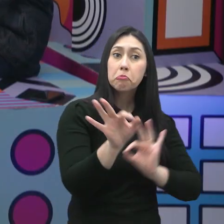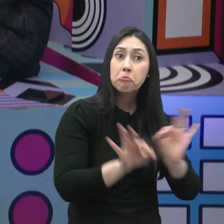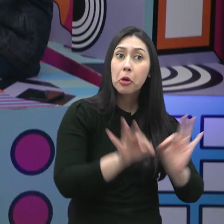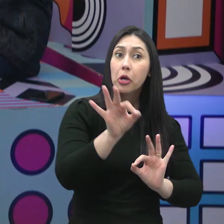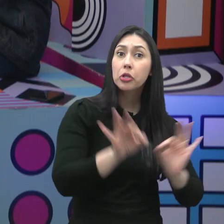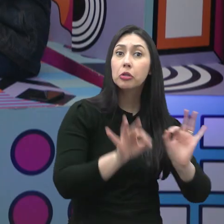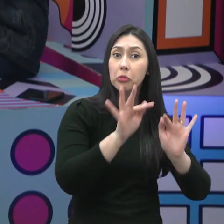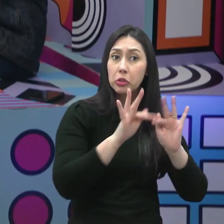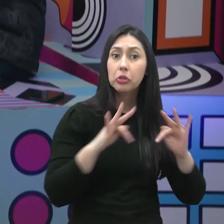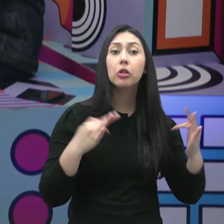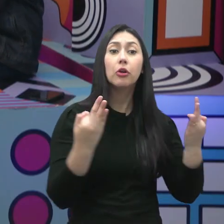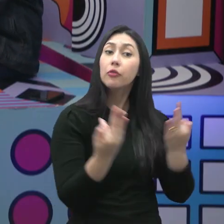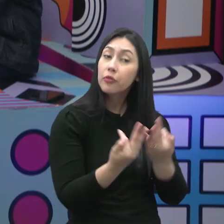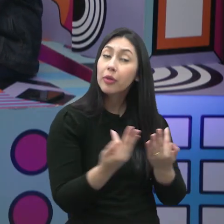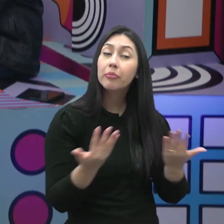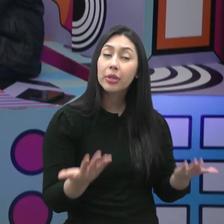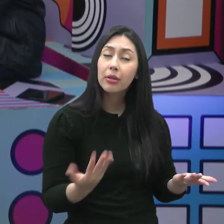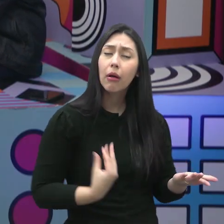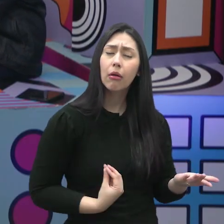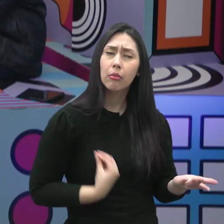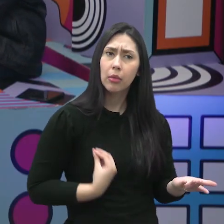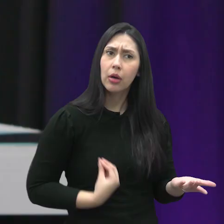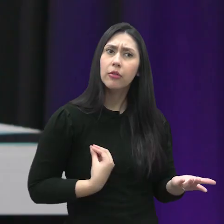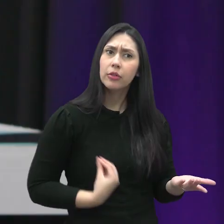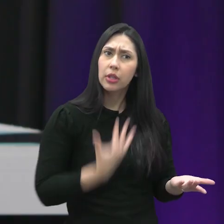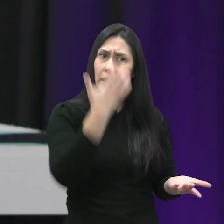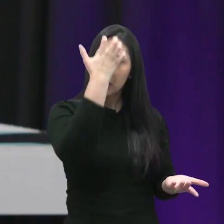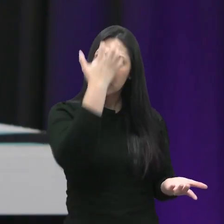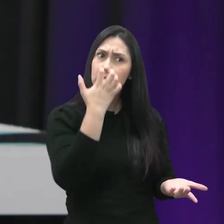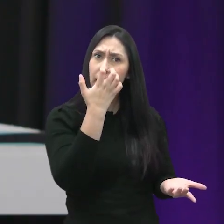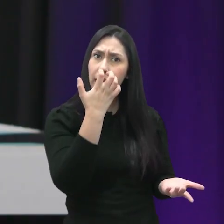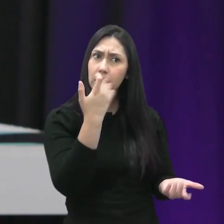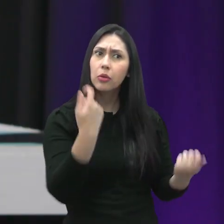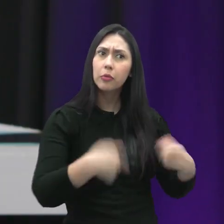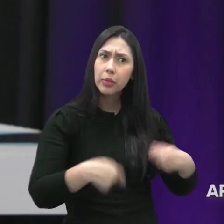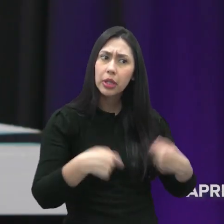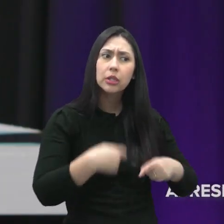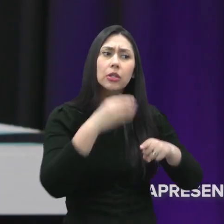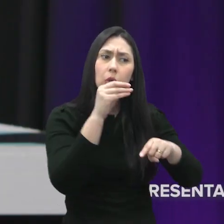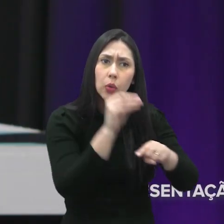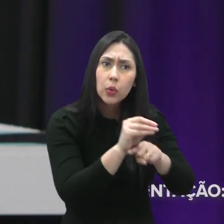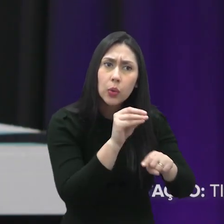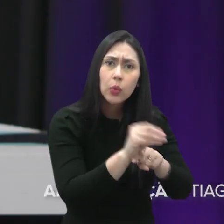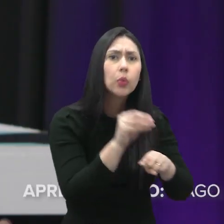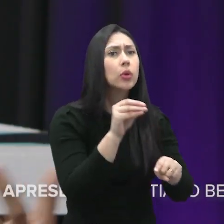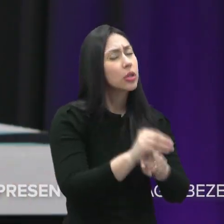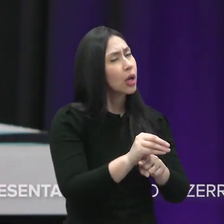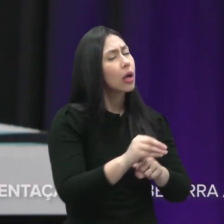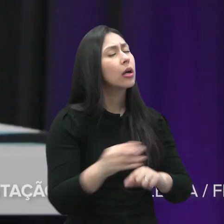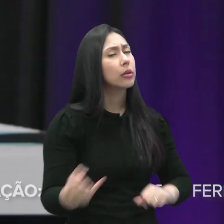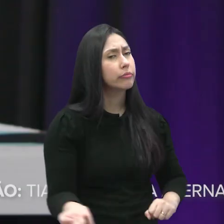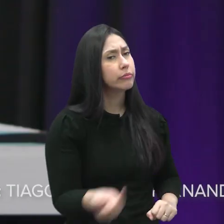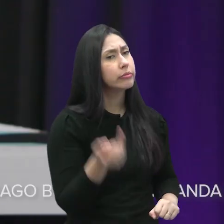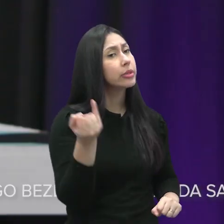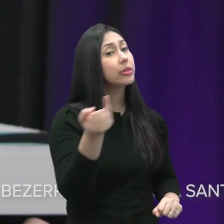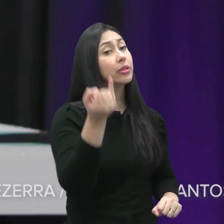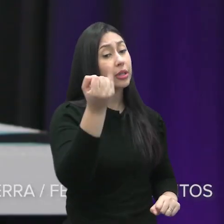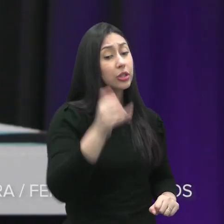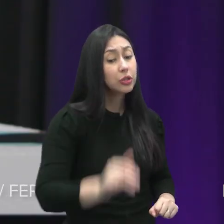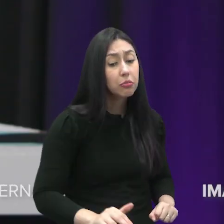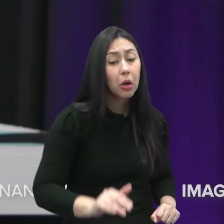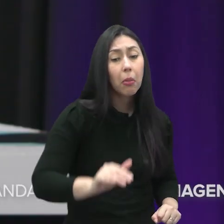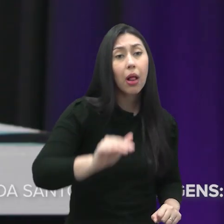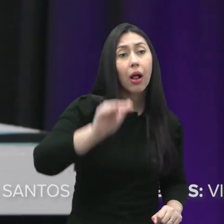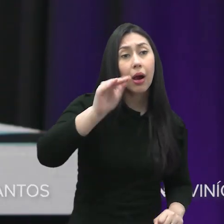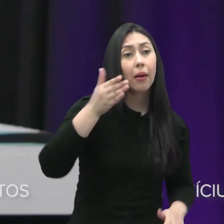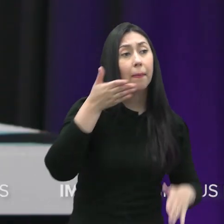planejamento familiar. A gente está falando de uma vida, né? Colocar um filho no mundo com condições de cuidar do filho é fundamental para que ele cresça,